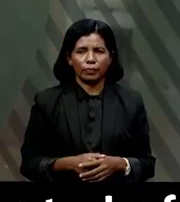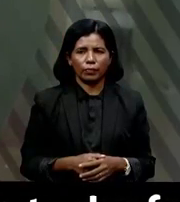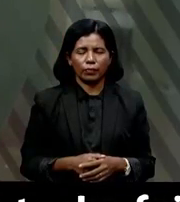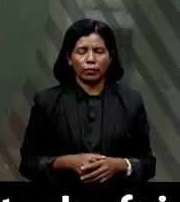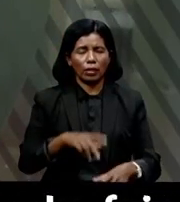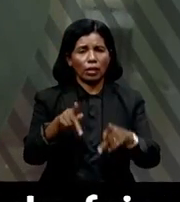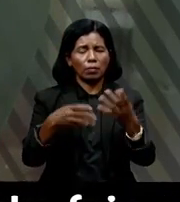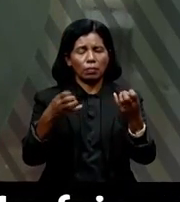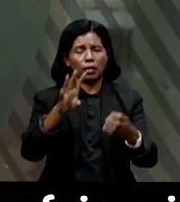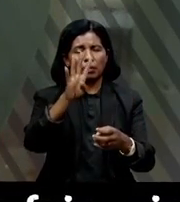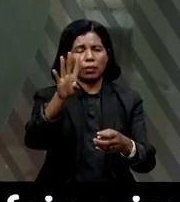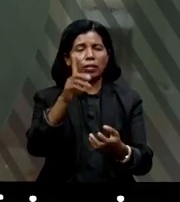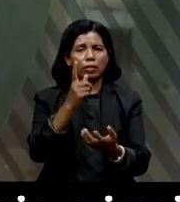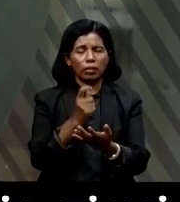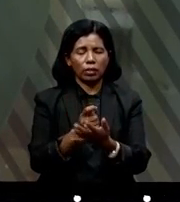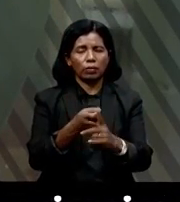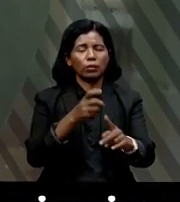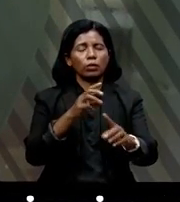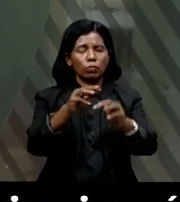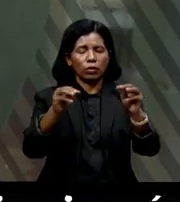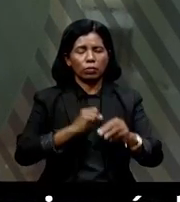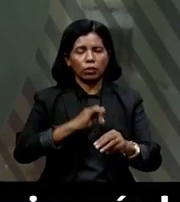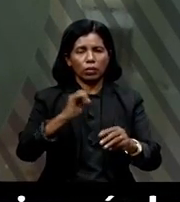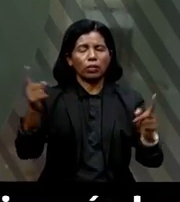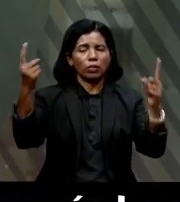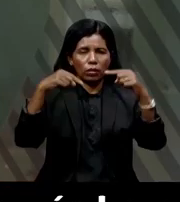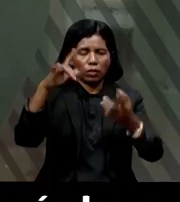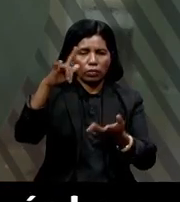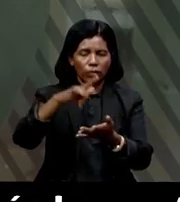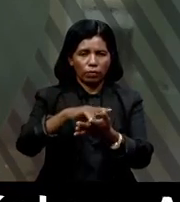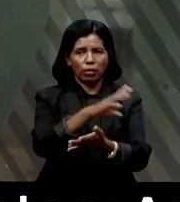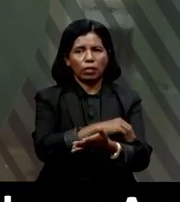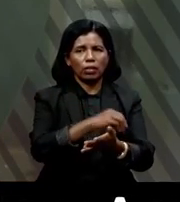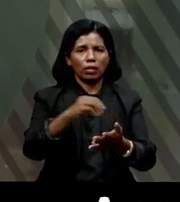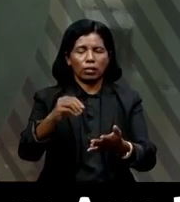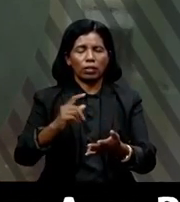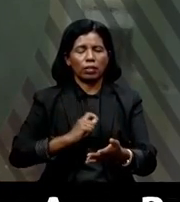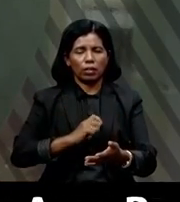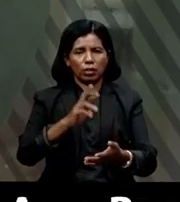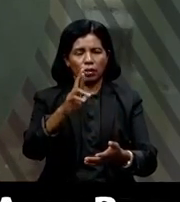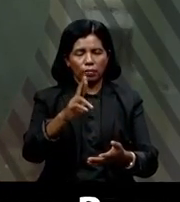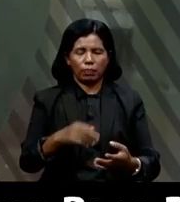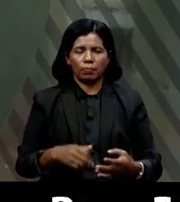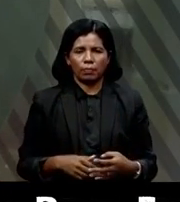Peregrino Rihun há 3 em Rússia, município Cova Lima, torna e a fato em concentração ativa.